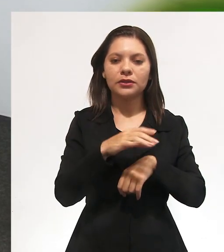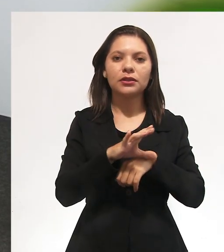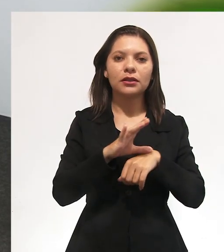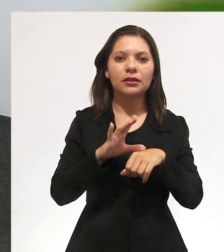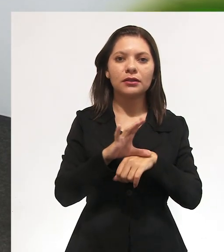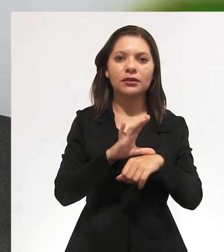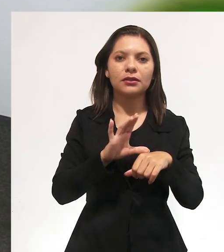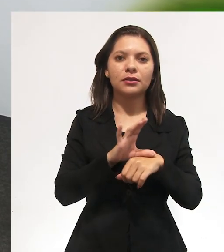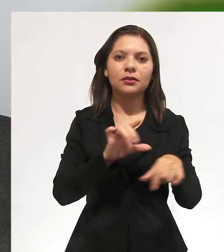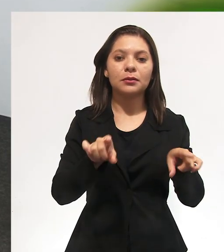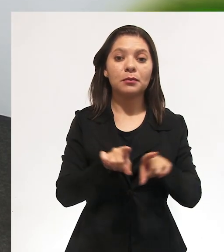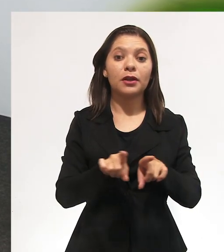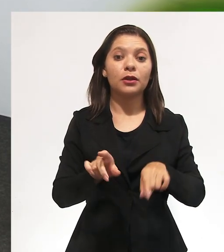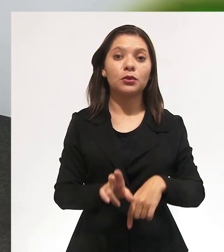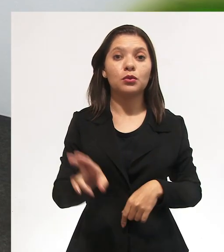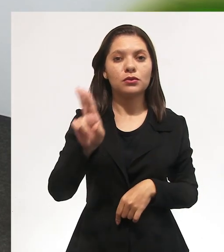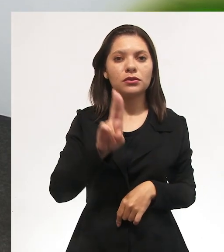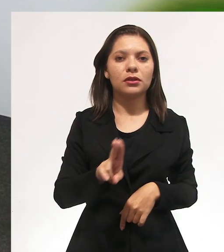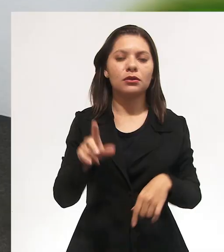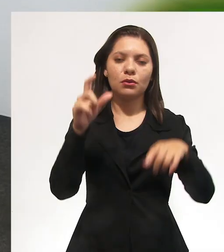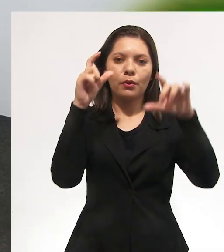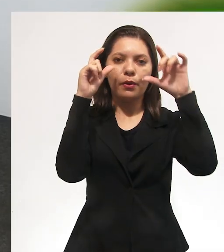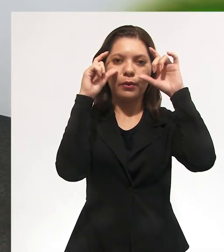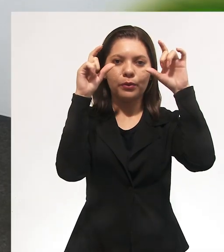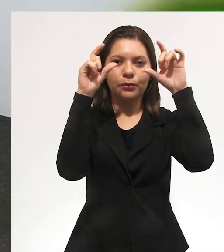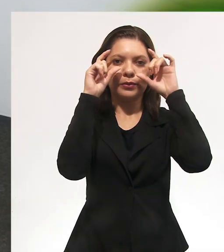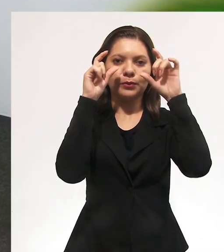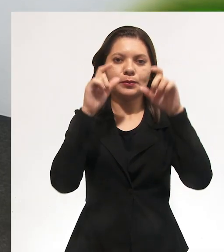estou usando óculos,